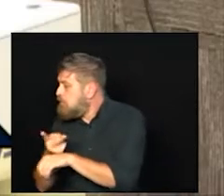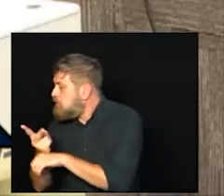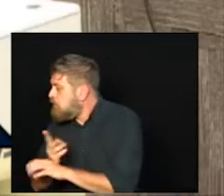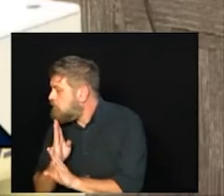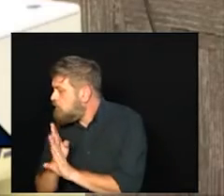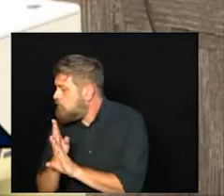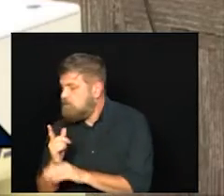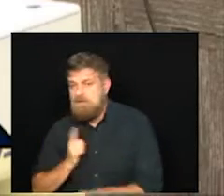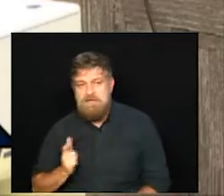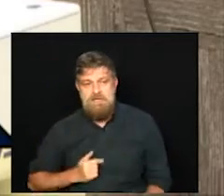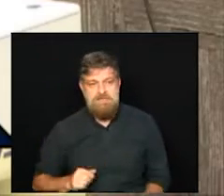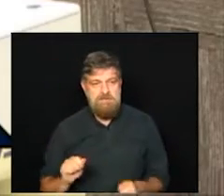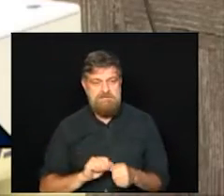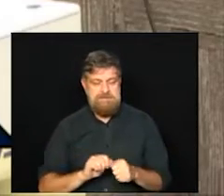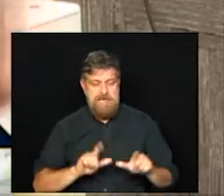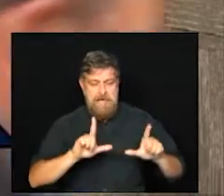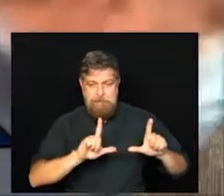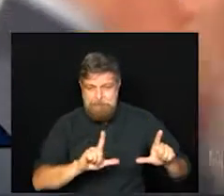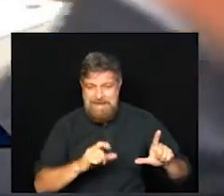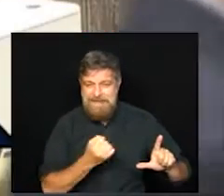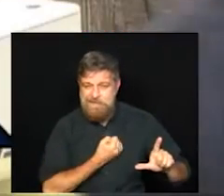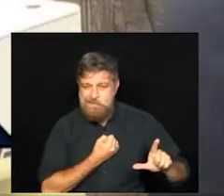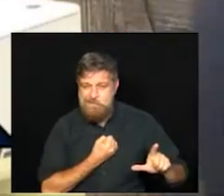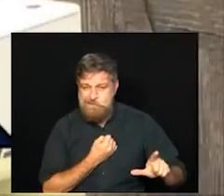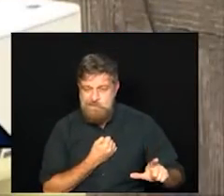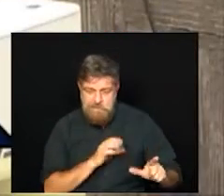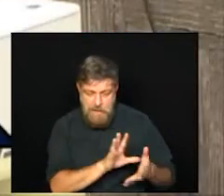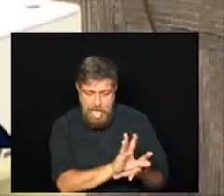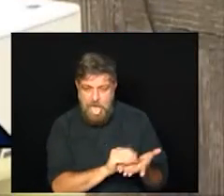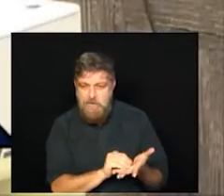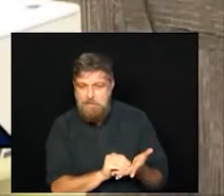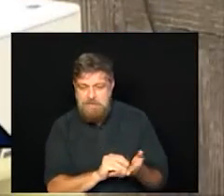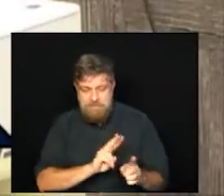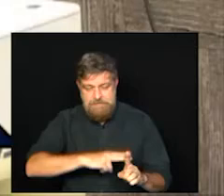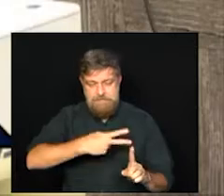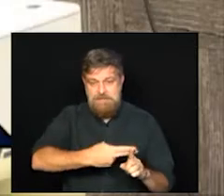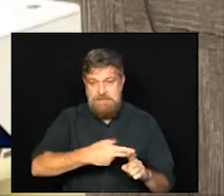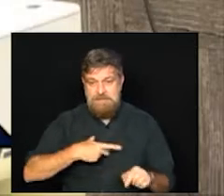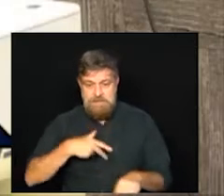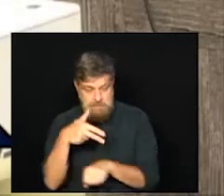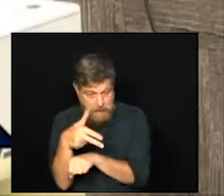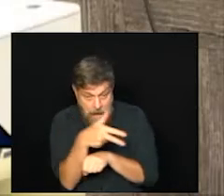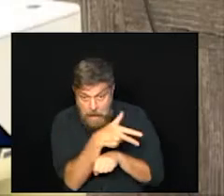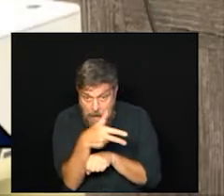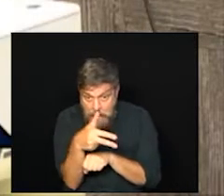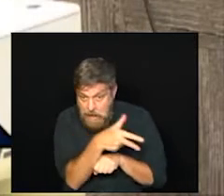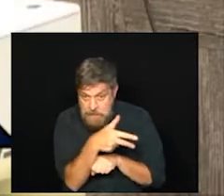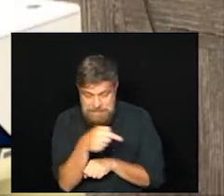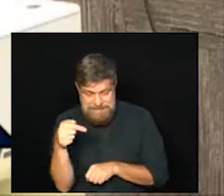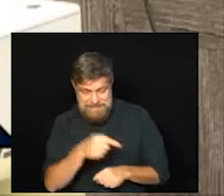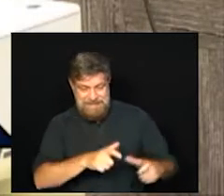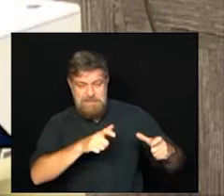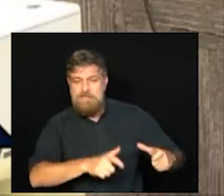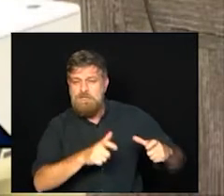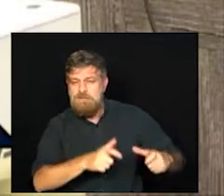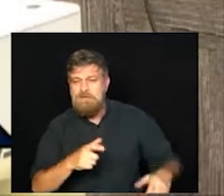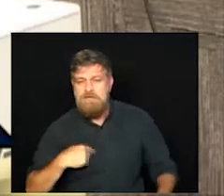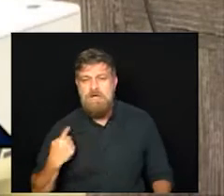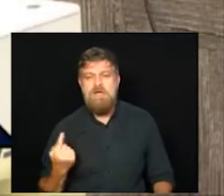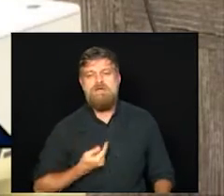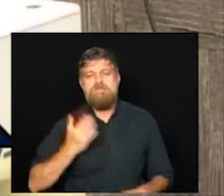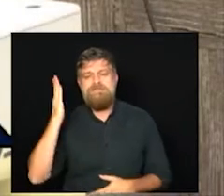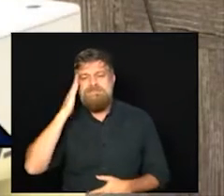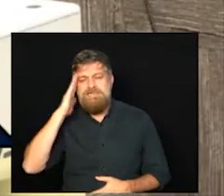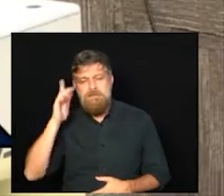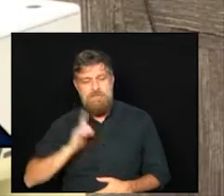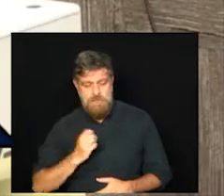eles clonavam o carro e dava todo aquele trabalho para a polícia. A partir do momento que eles colocaram essas câmeras naquele local, nós sabemos